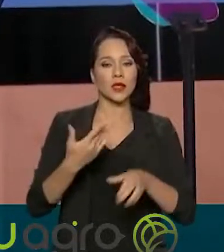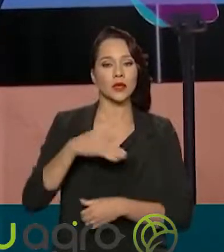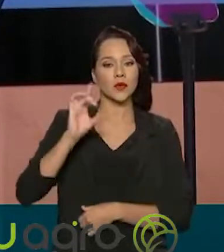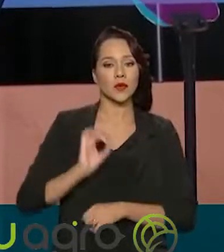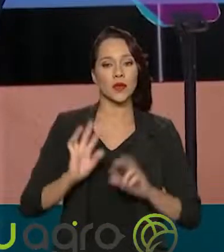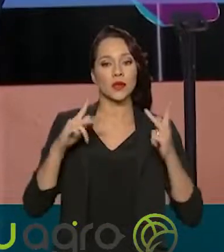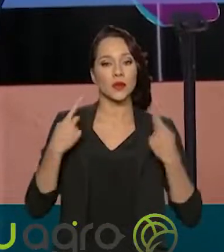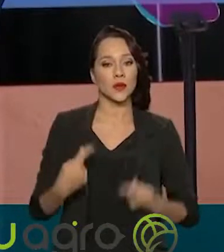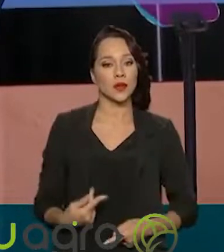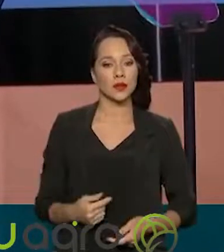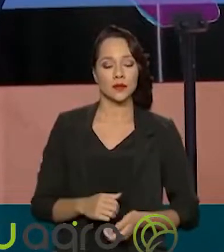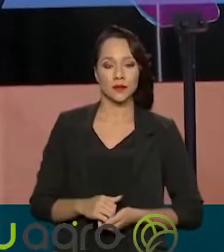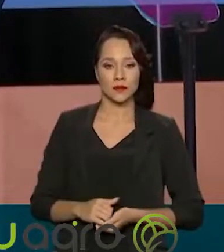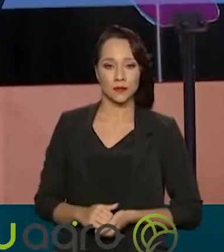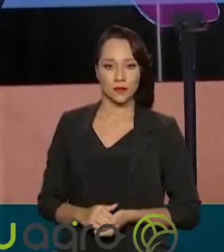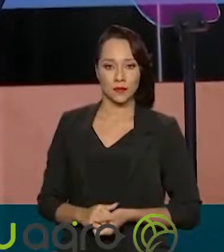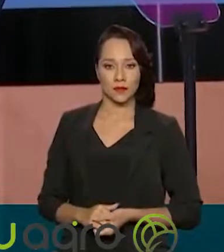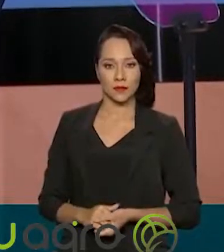direitos humanos.